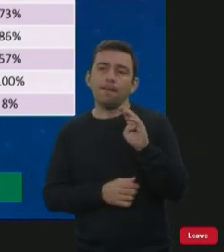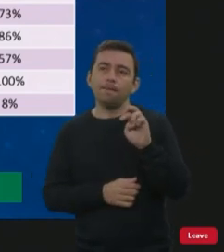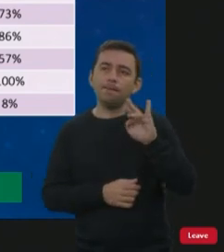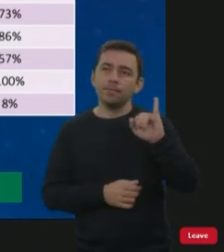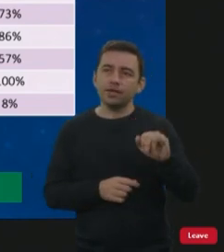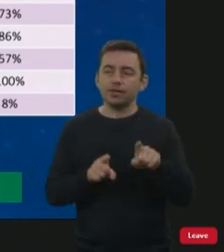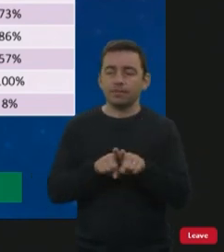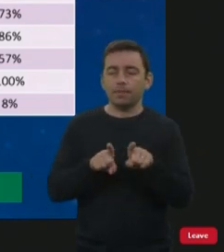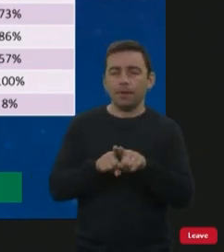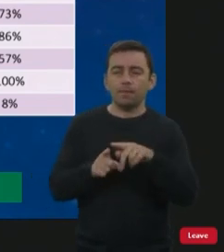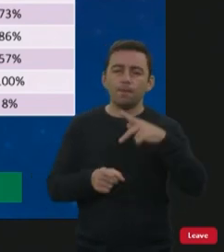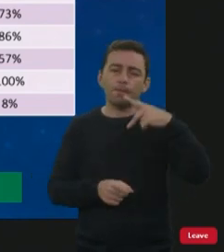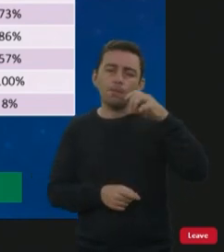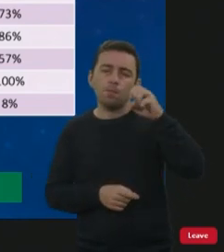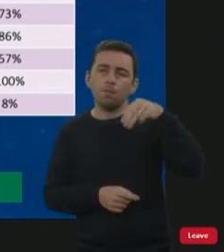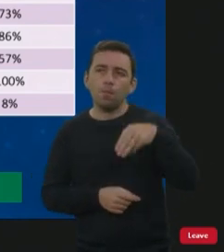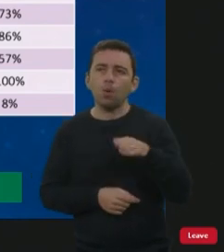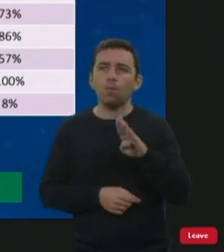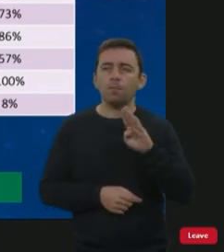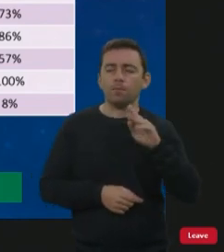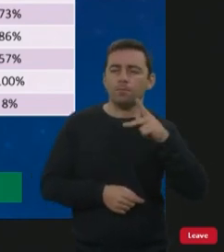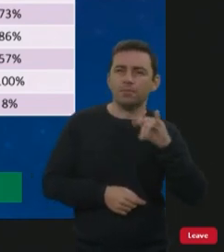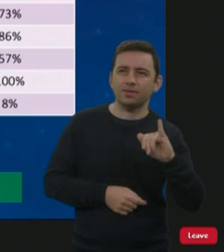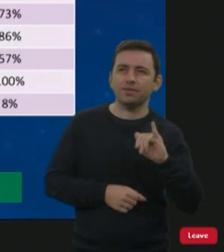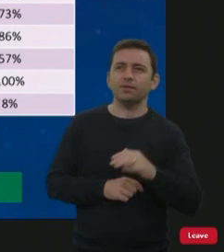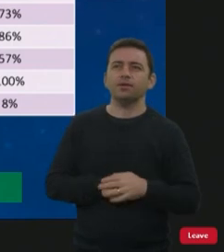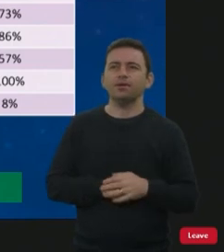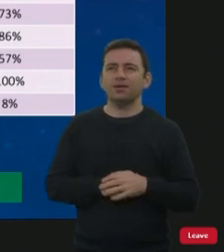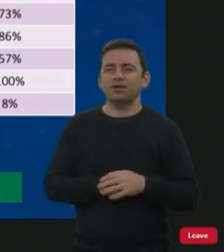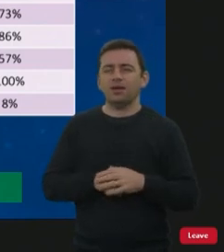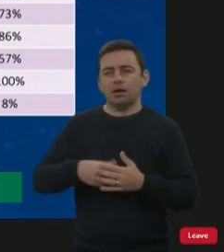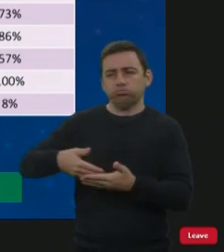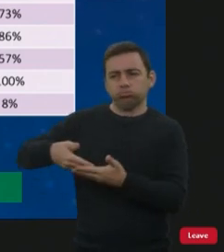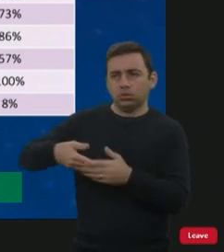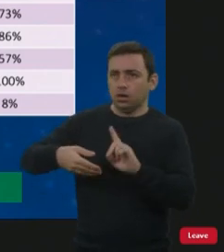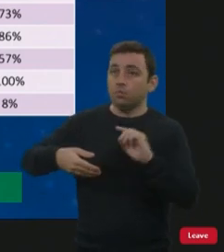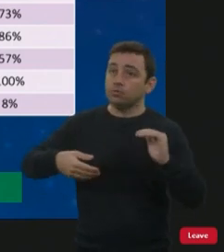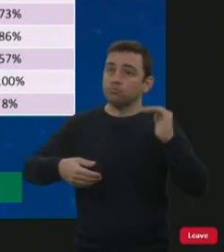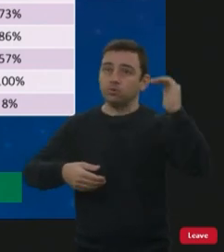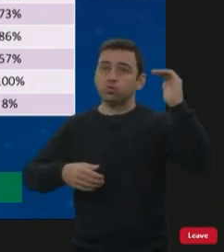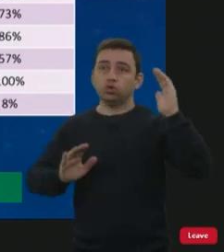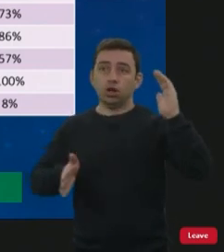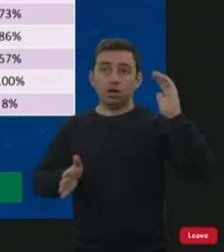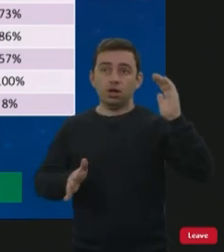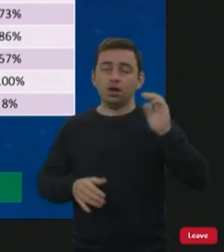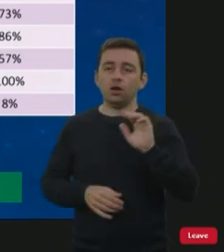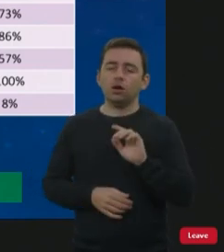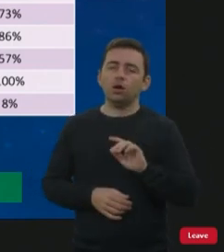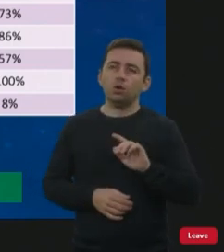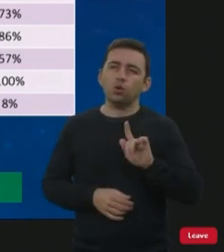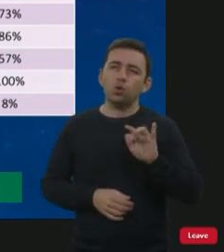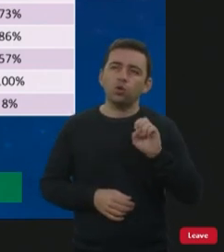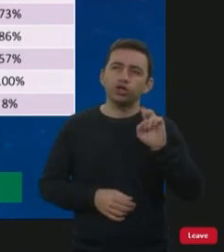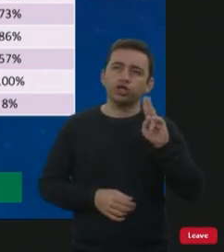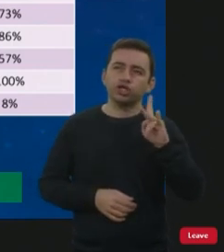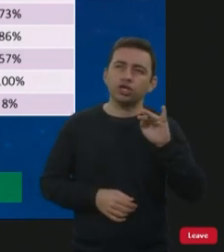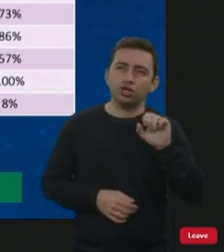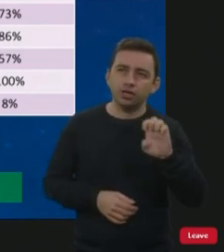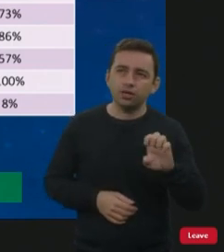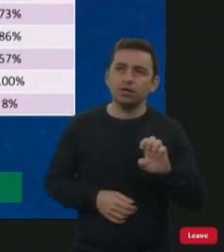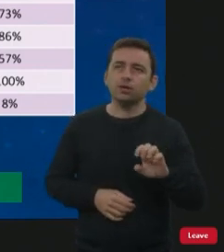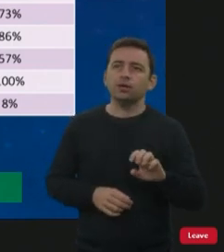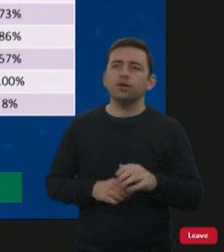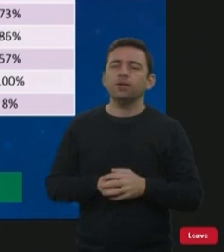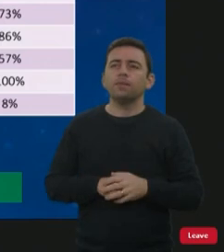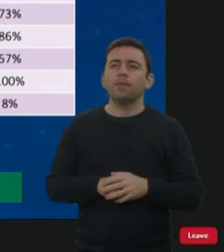Pompe, não a forma neonatal, né, mas a forma adulta, e a doença de Gaucher, por exemplo, que a gente